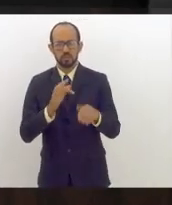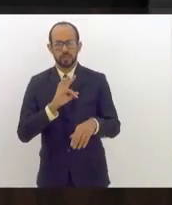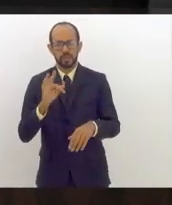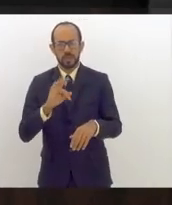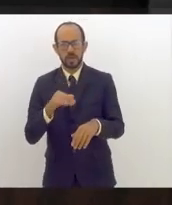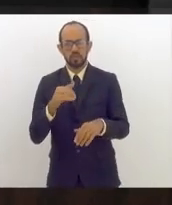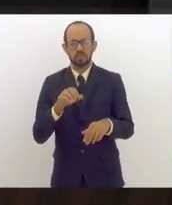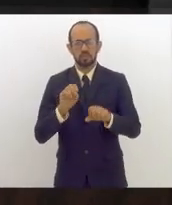Janeiro